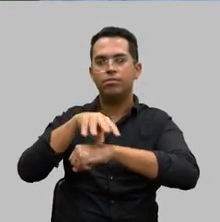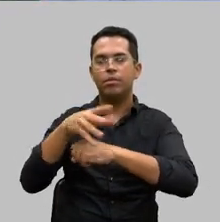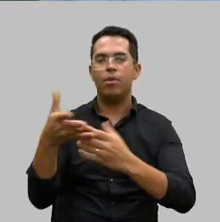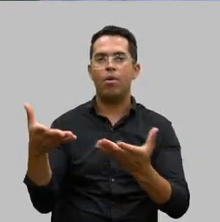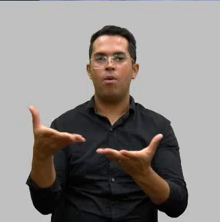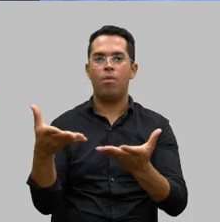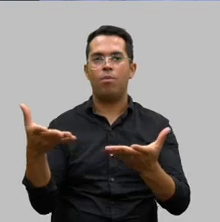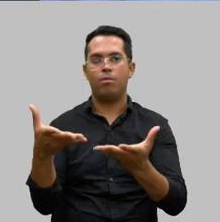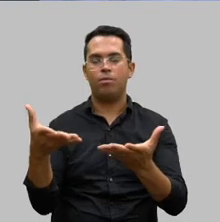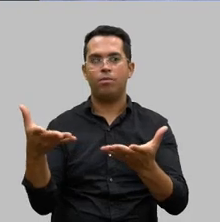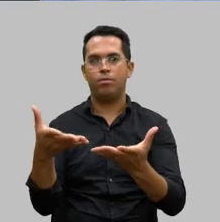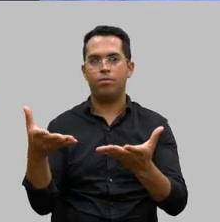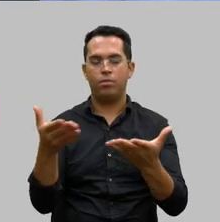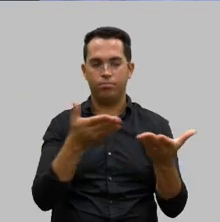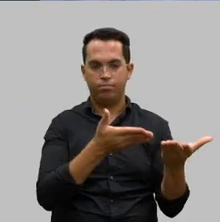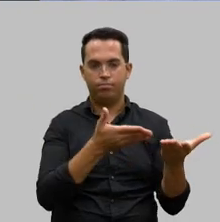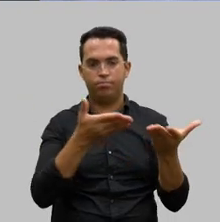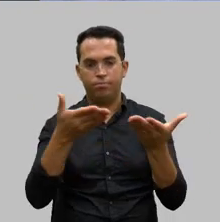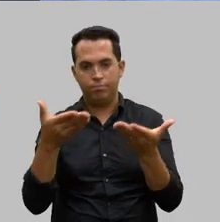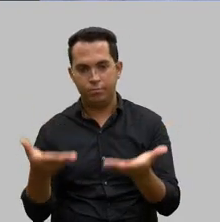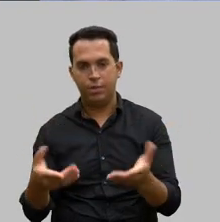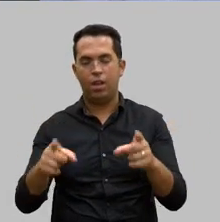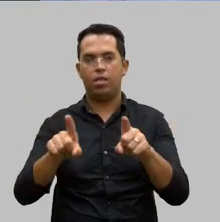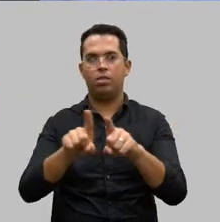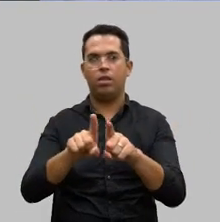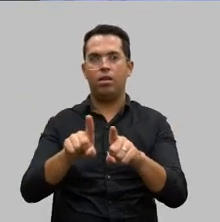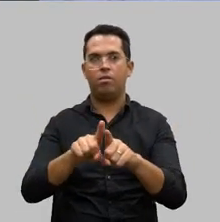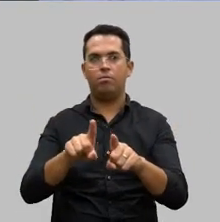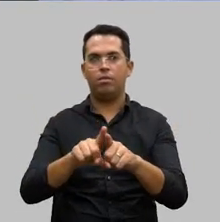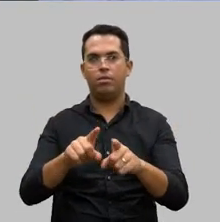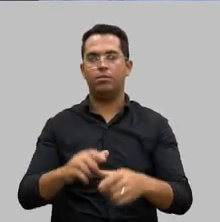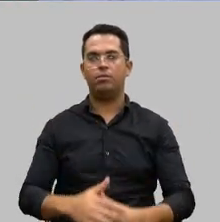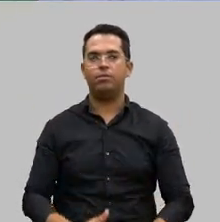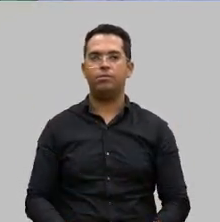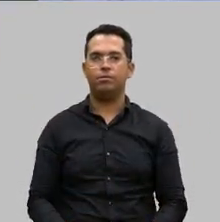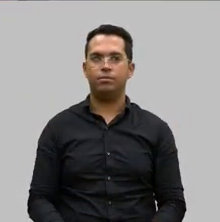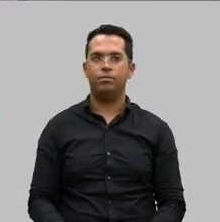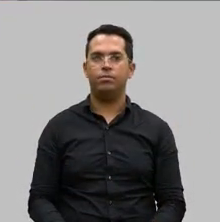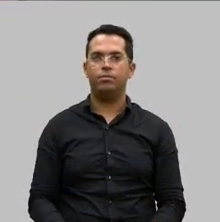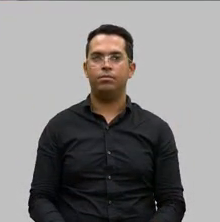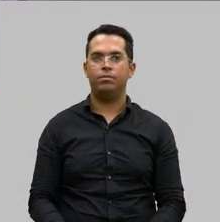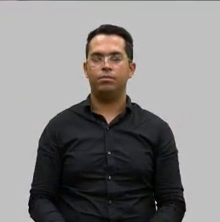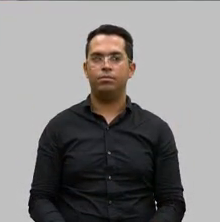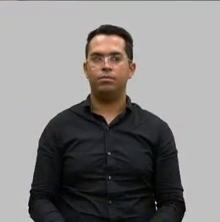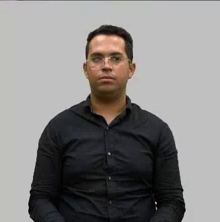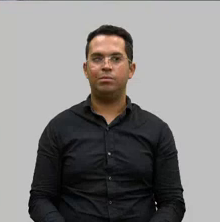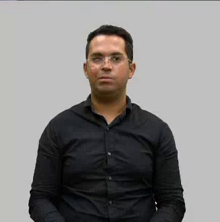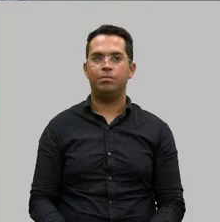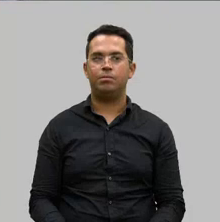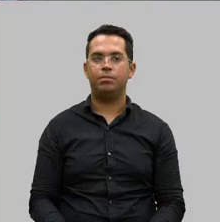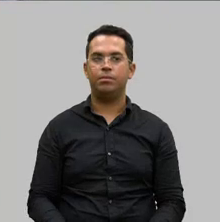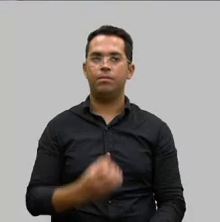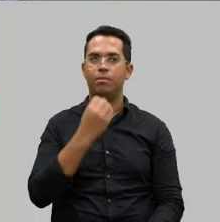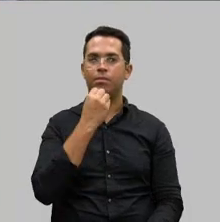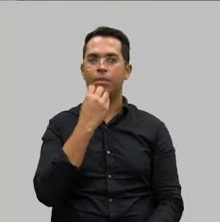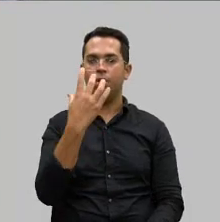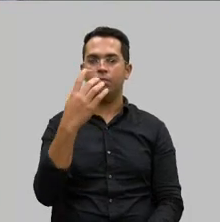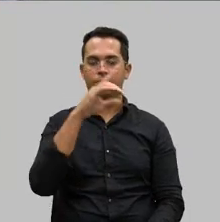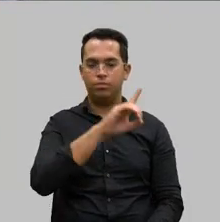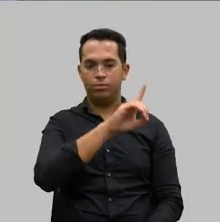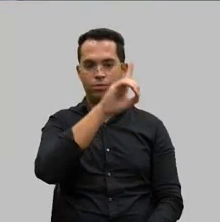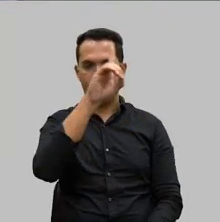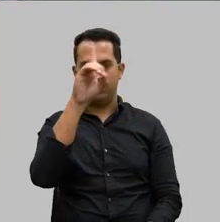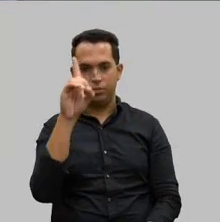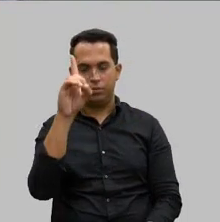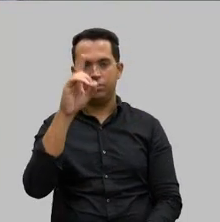vai trazer pra gente aí a sua posição com a palavra o vereador gleicinho bom dia bom